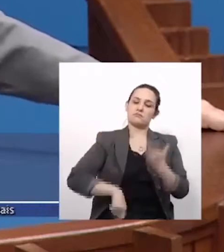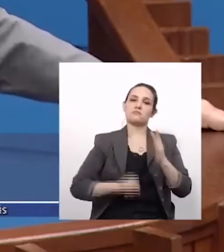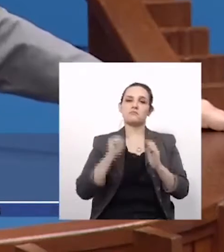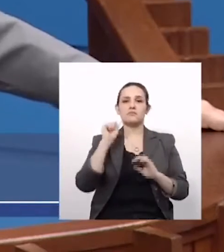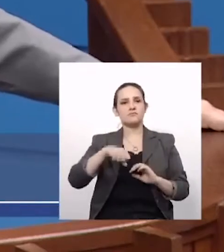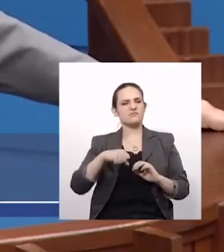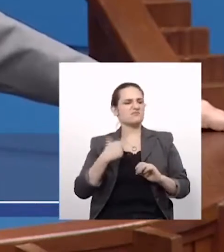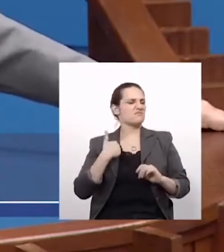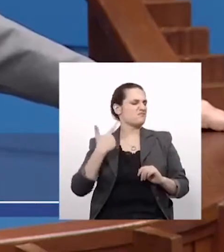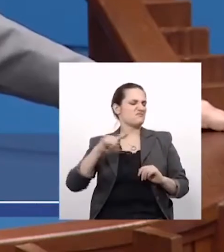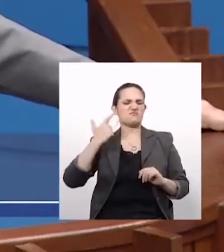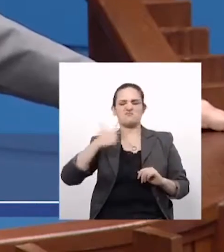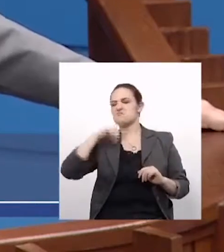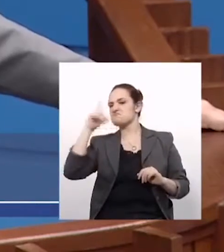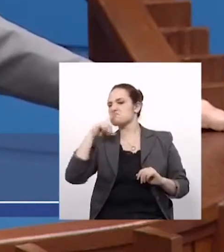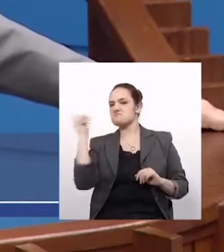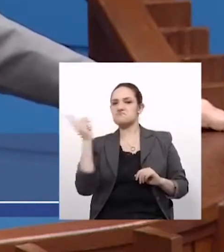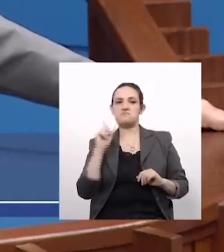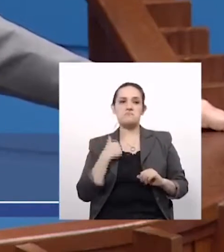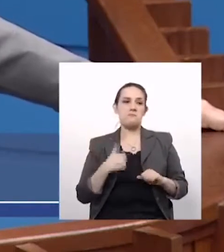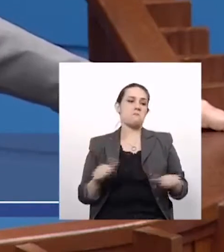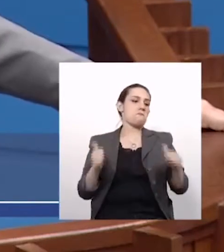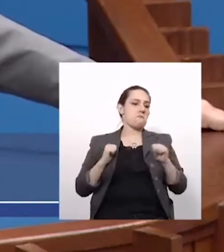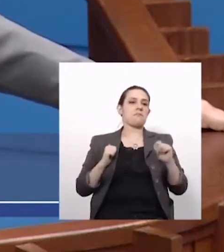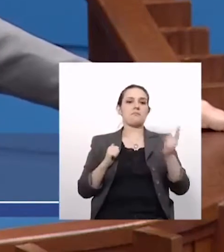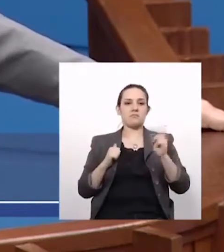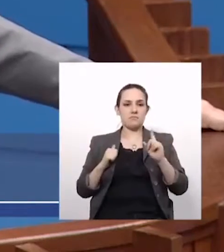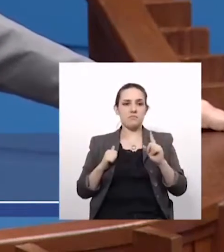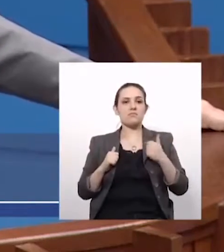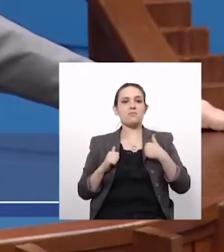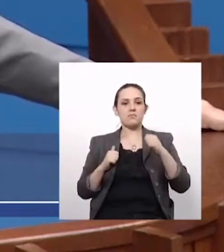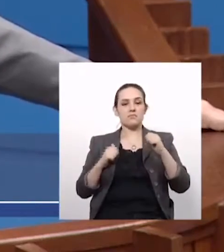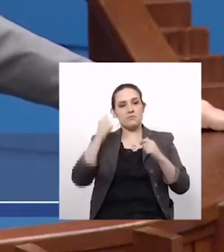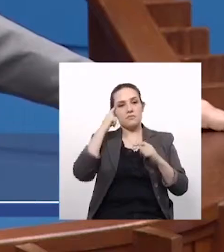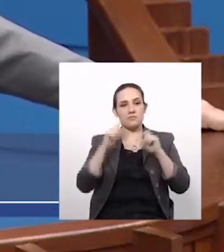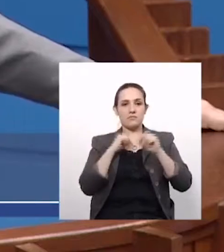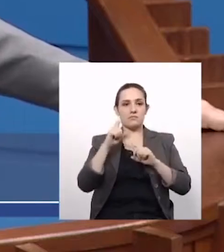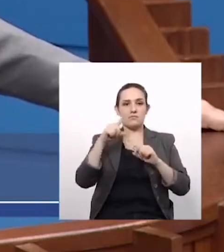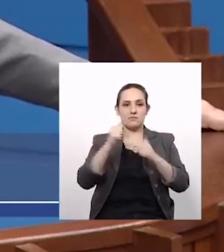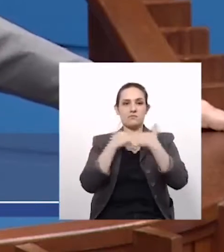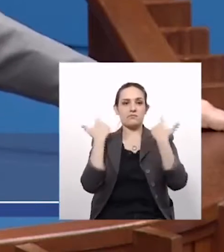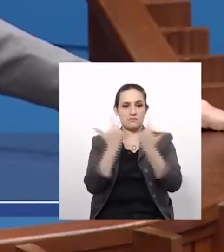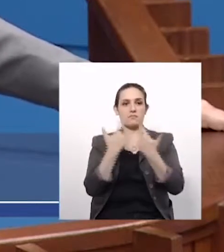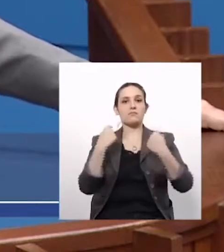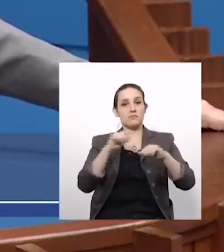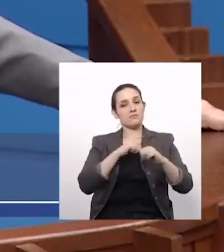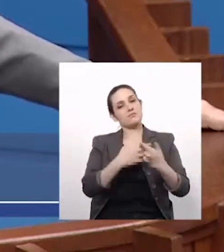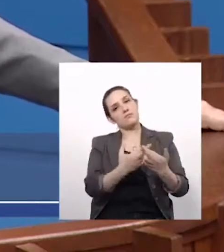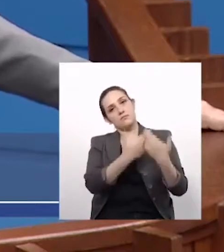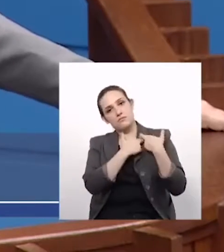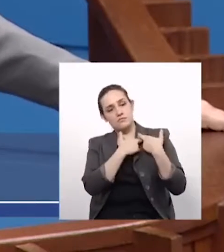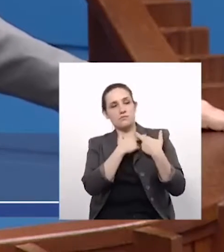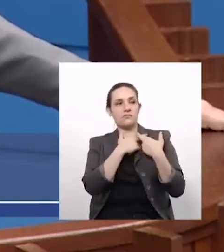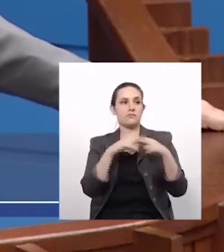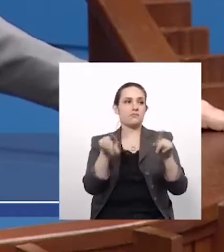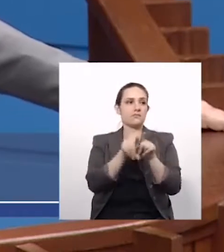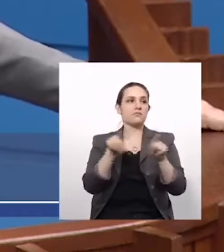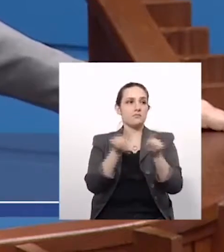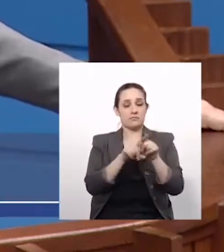assinatura. Não tem nenhuma razão para não formar CPI, mas penso que essa casa, ela precisa ter responsabilidade, e